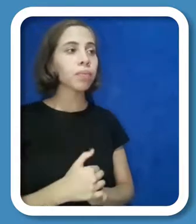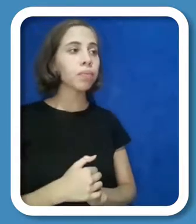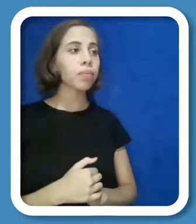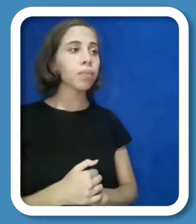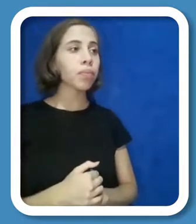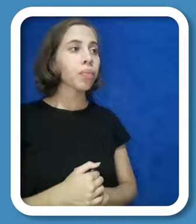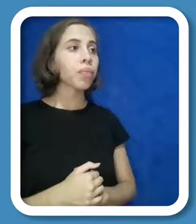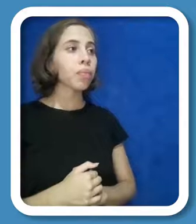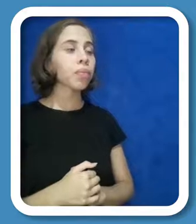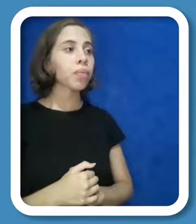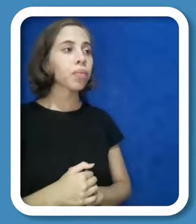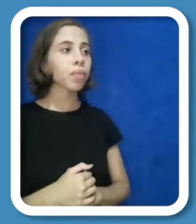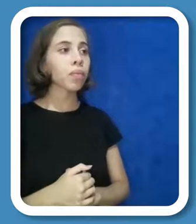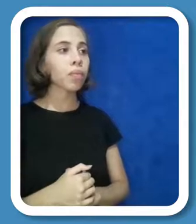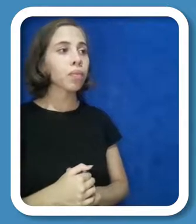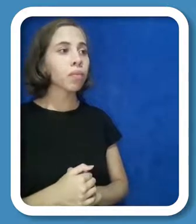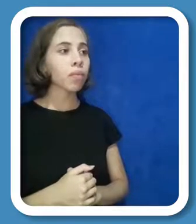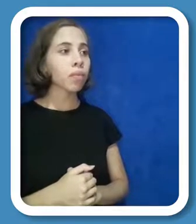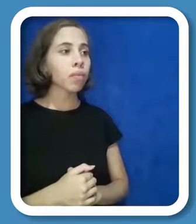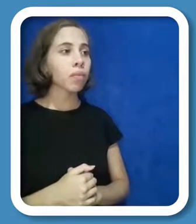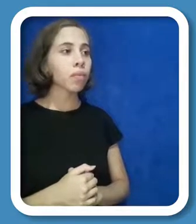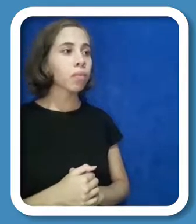Eu vou